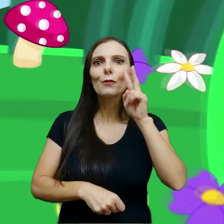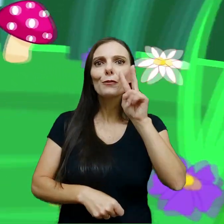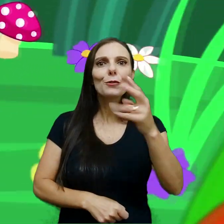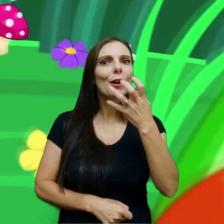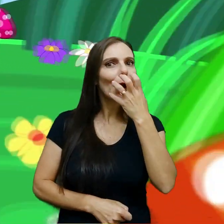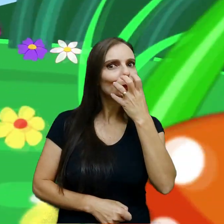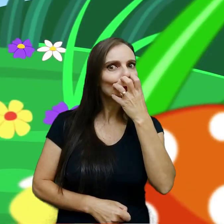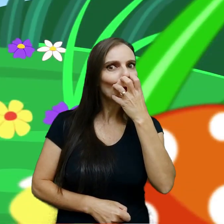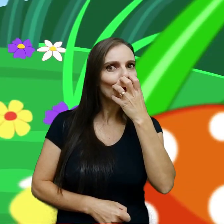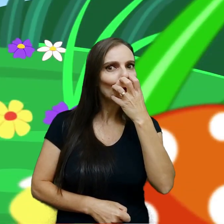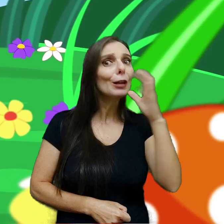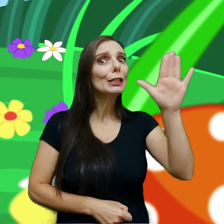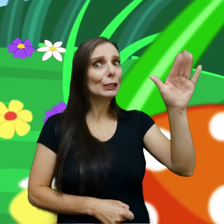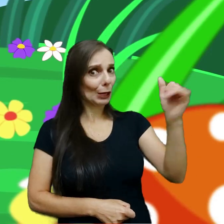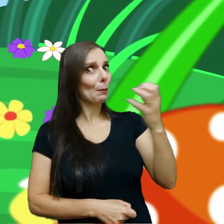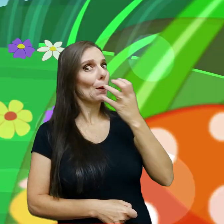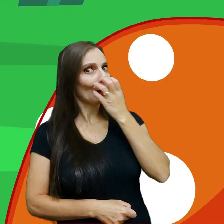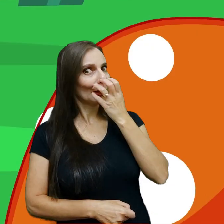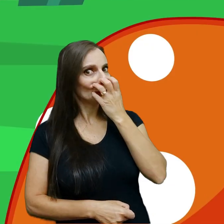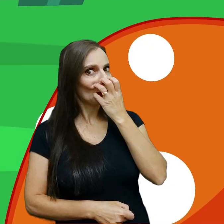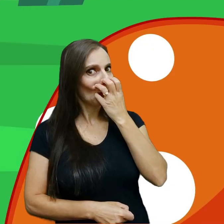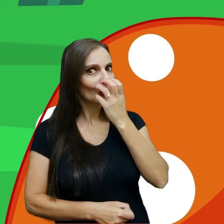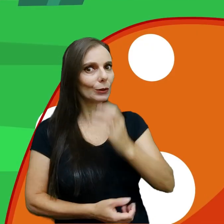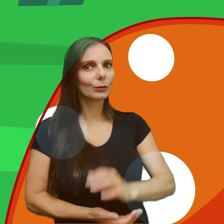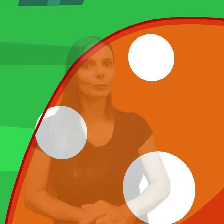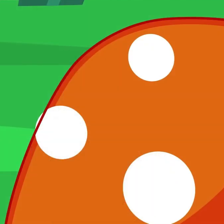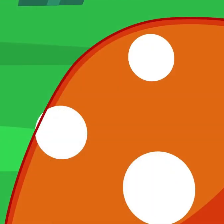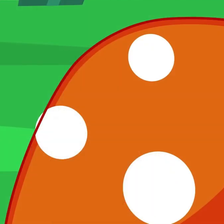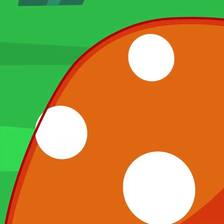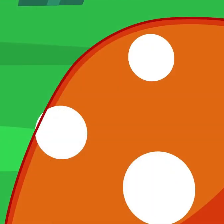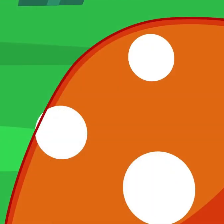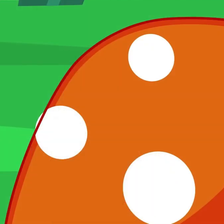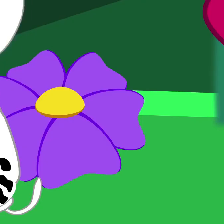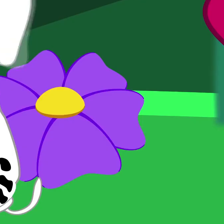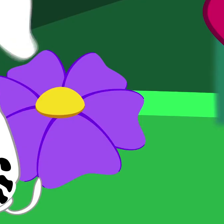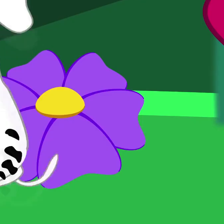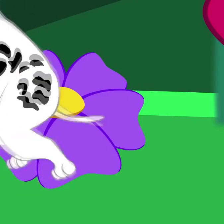viu de longe um cachorro. E quando ela chamou o cachorro,